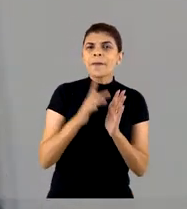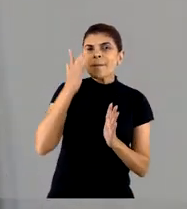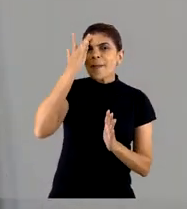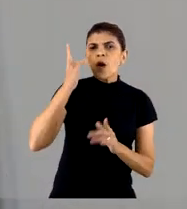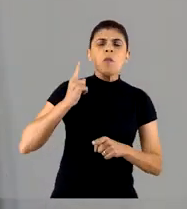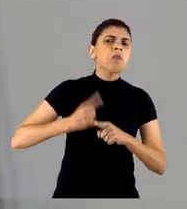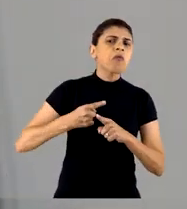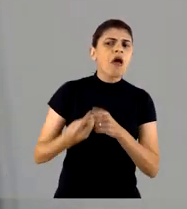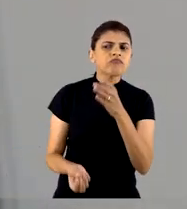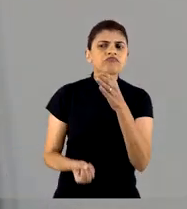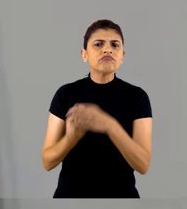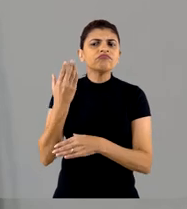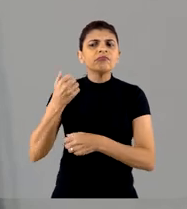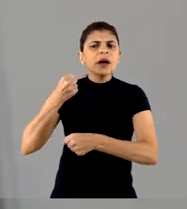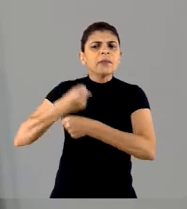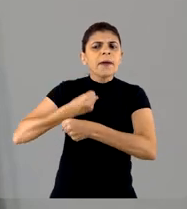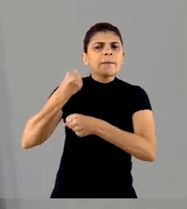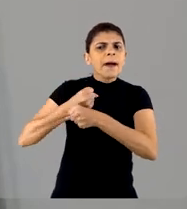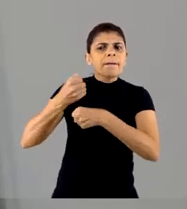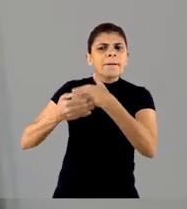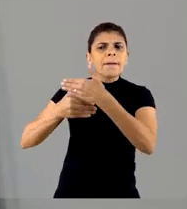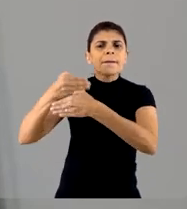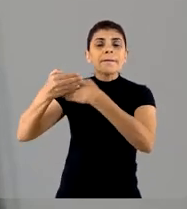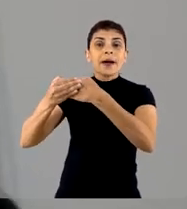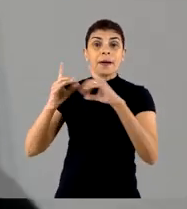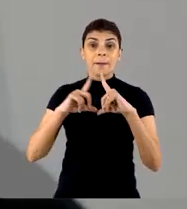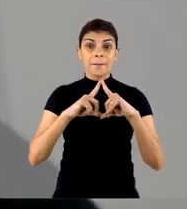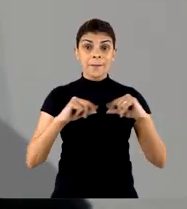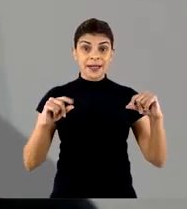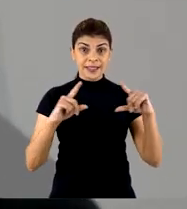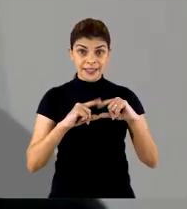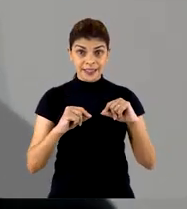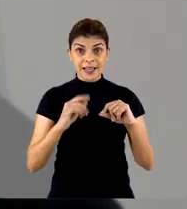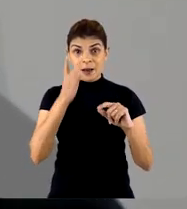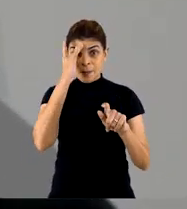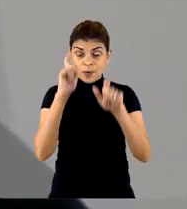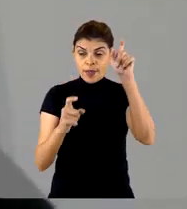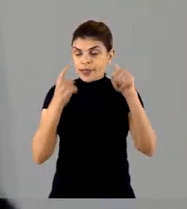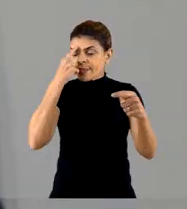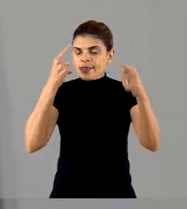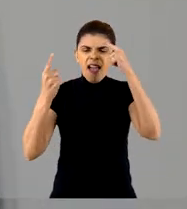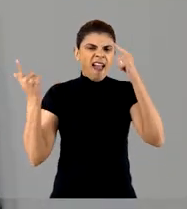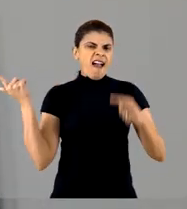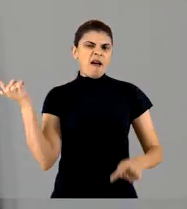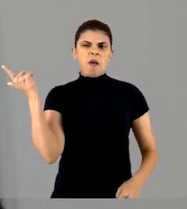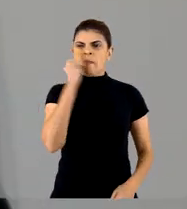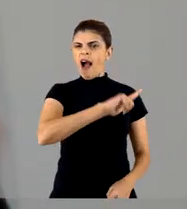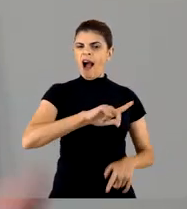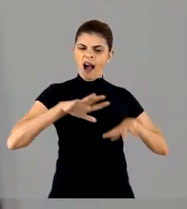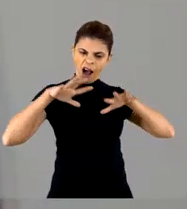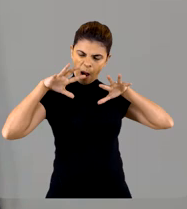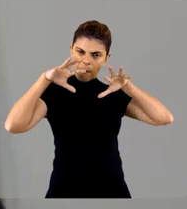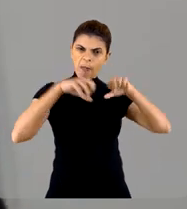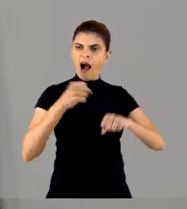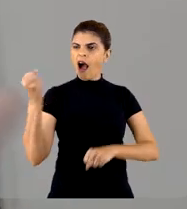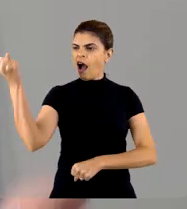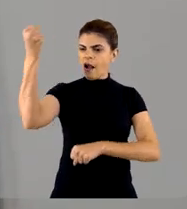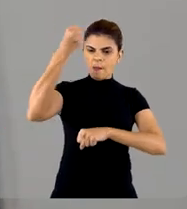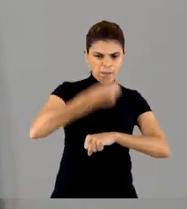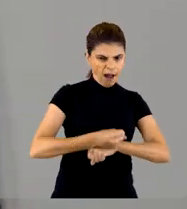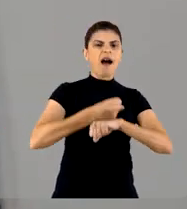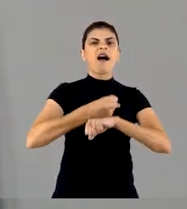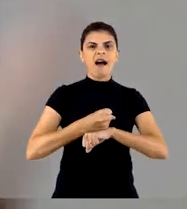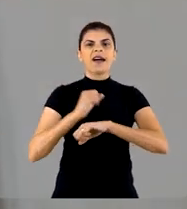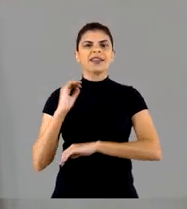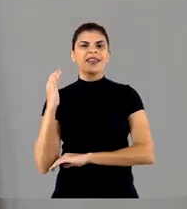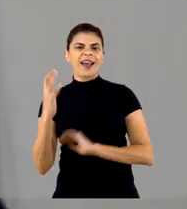dele, né, por que construir Brasília? Ele escreve que ele se emocionou. Então, assim, a ideia do triunfalismo do homem sobre a